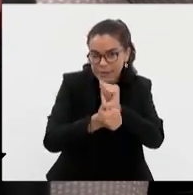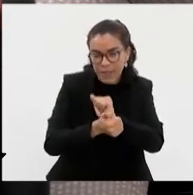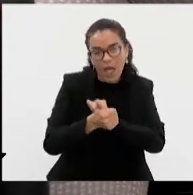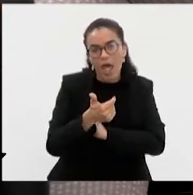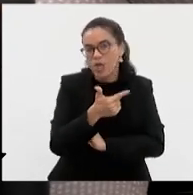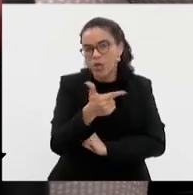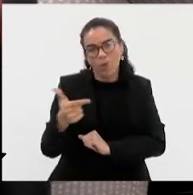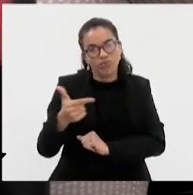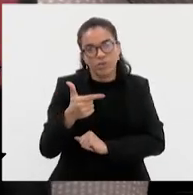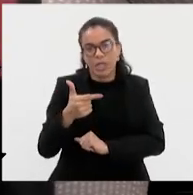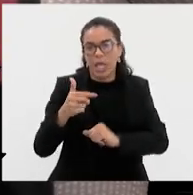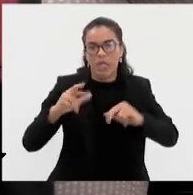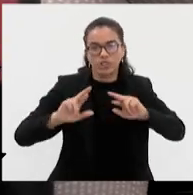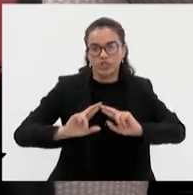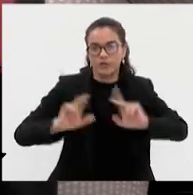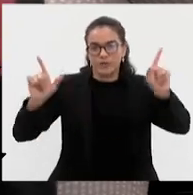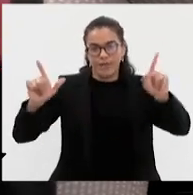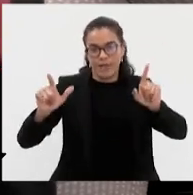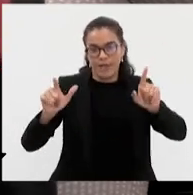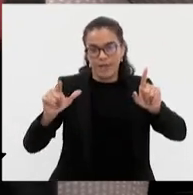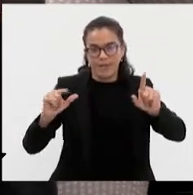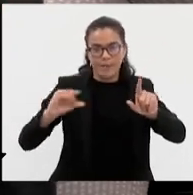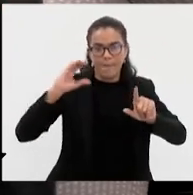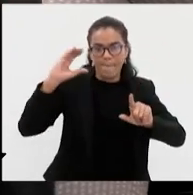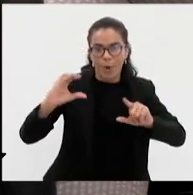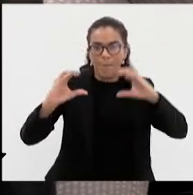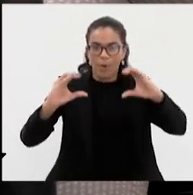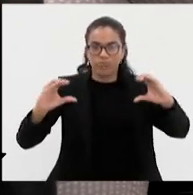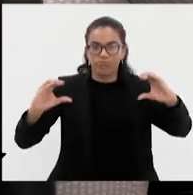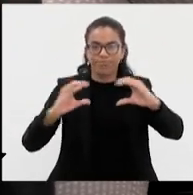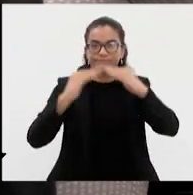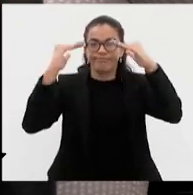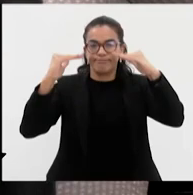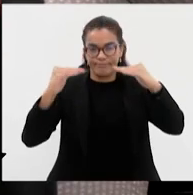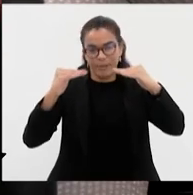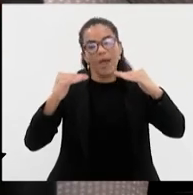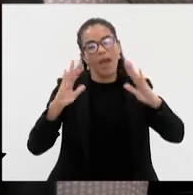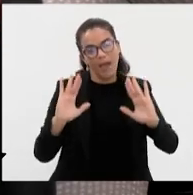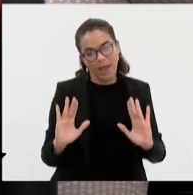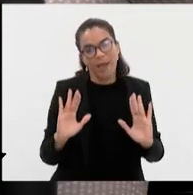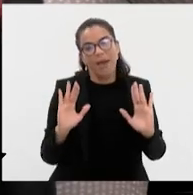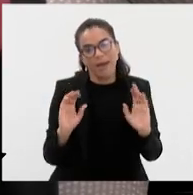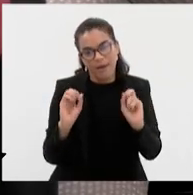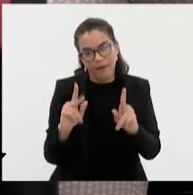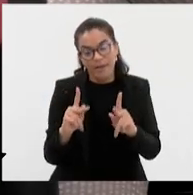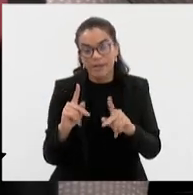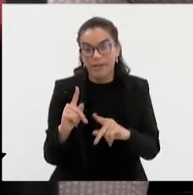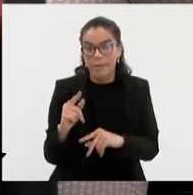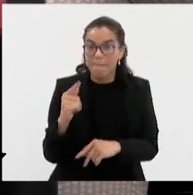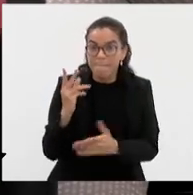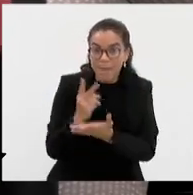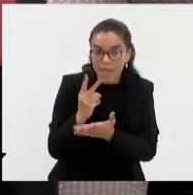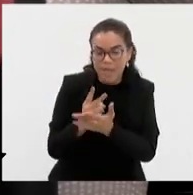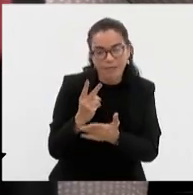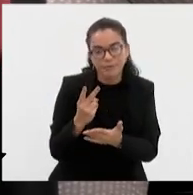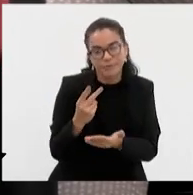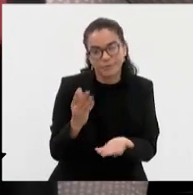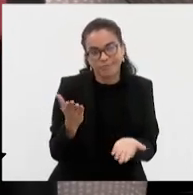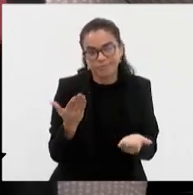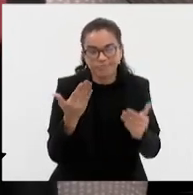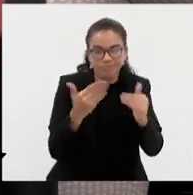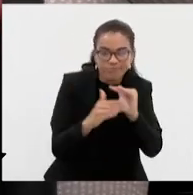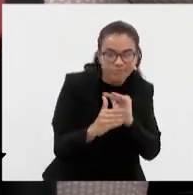haverá distinção entre homens e mulheres. Essa distinção, aí sim, ela pode talvez ser feita, embora não concorde,